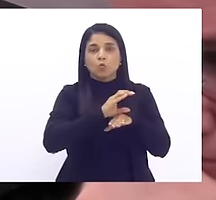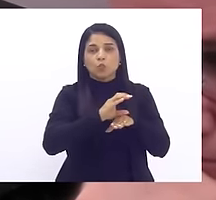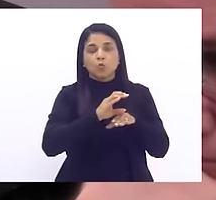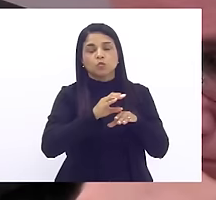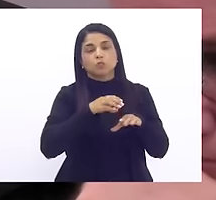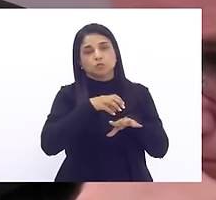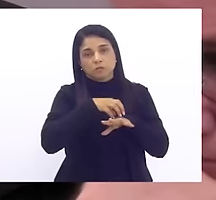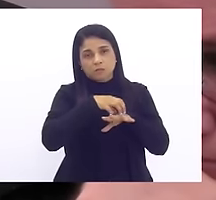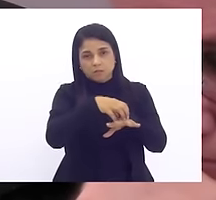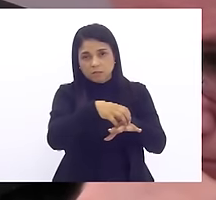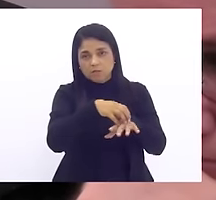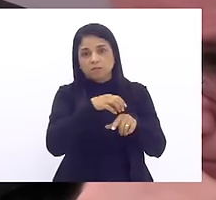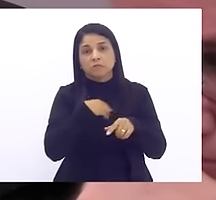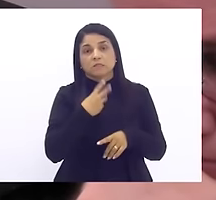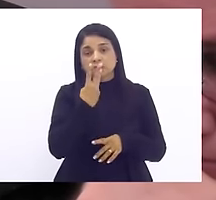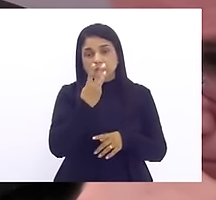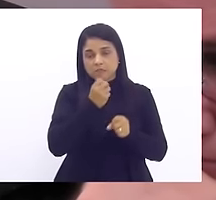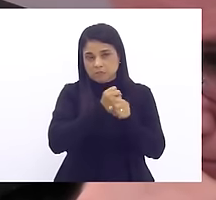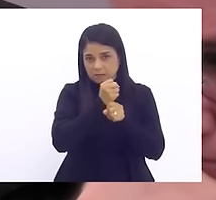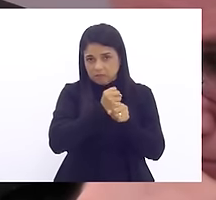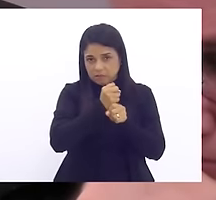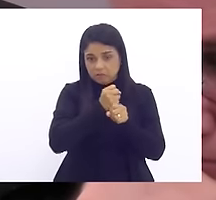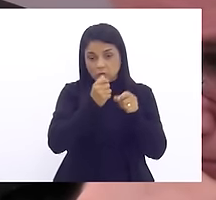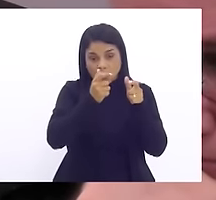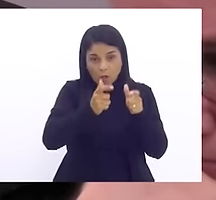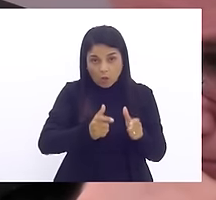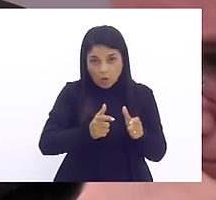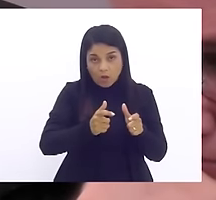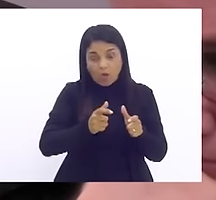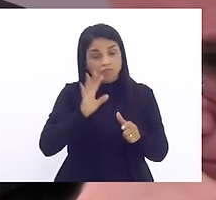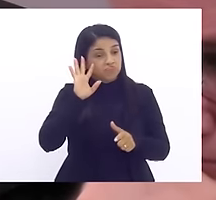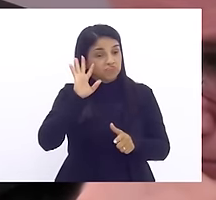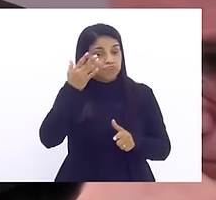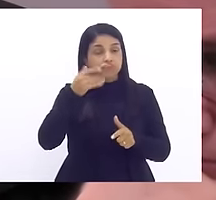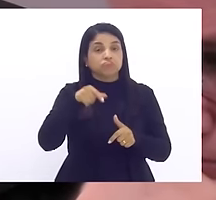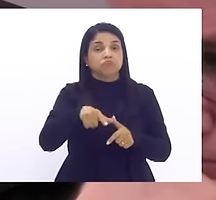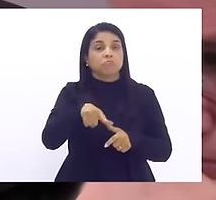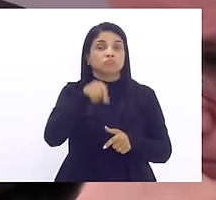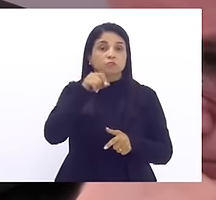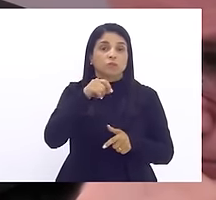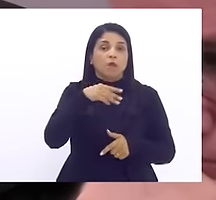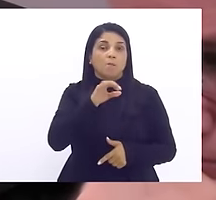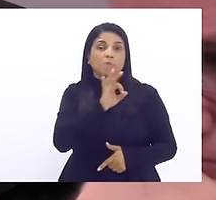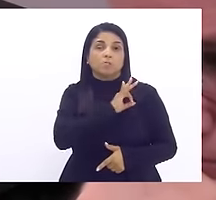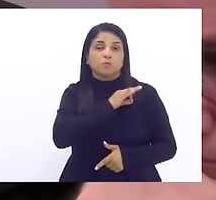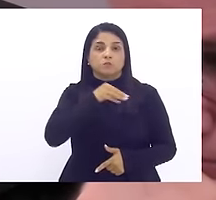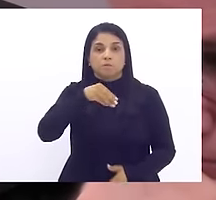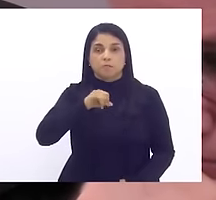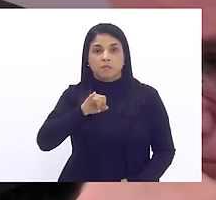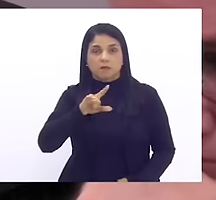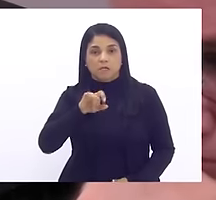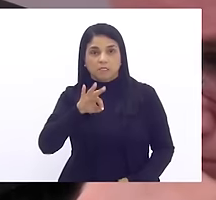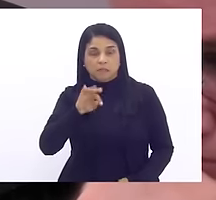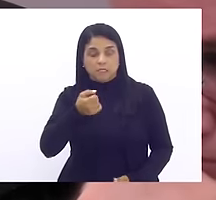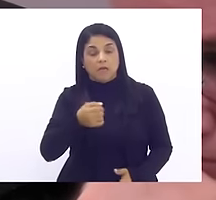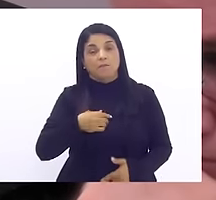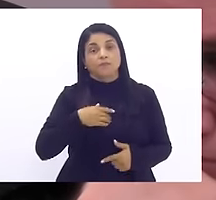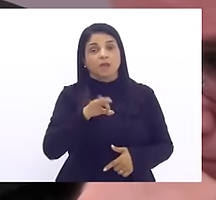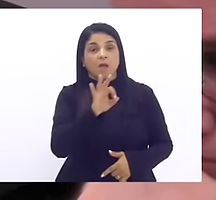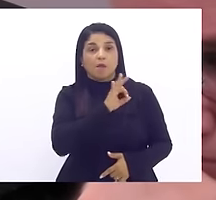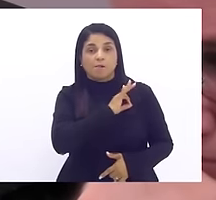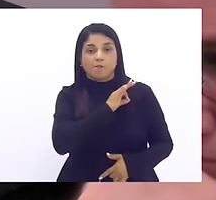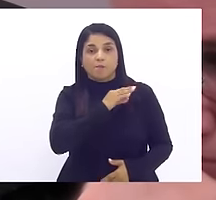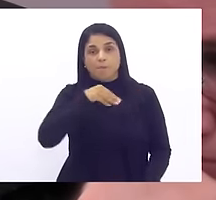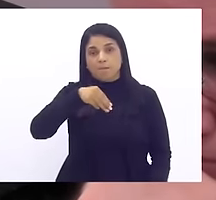tendo atualização a cada três anos os locais ficam a cargo da Polícia Militar semanalmente a pm3 da da